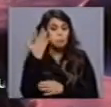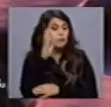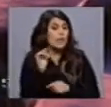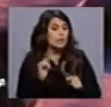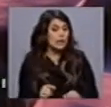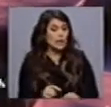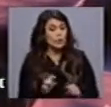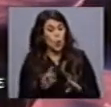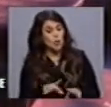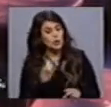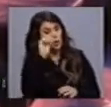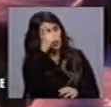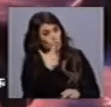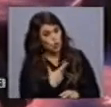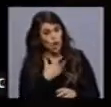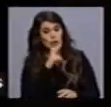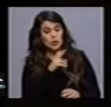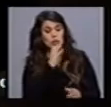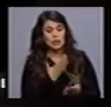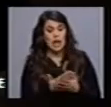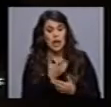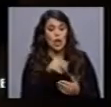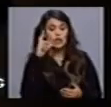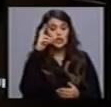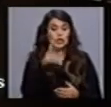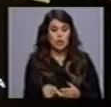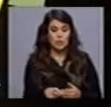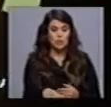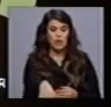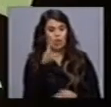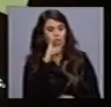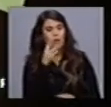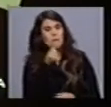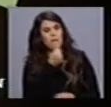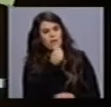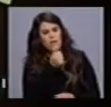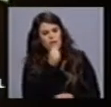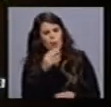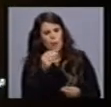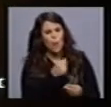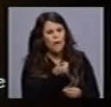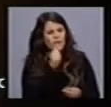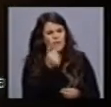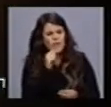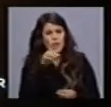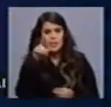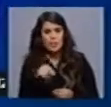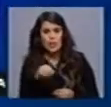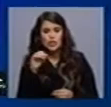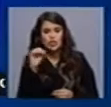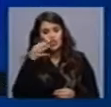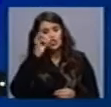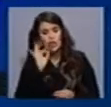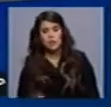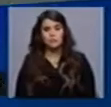solar. Portanto, se calhar a resposta para irmos lá para fazer exploração espacial é beber muito vinho e chá. Quem diria? E nas propostas